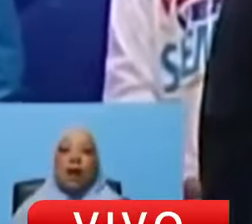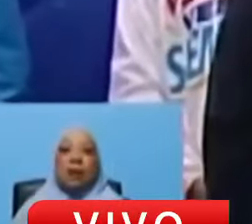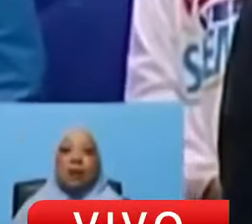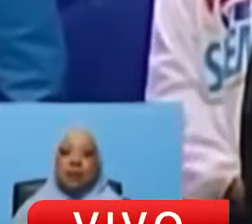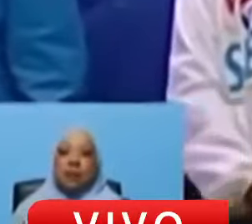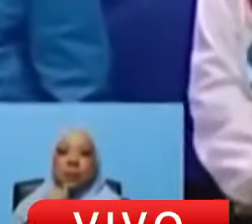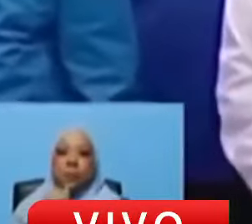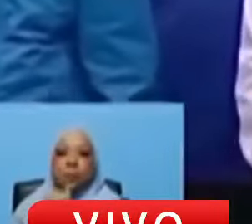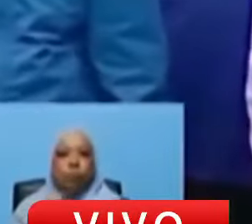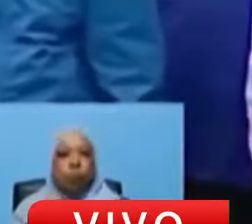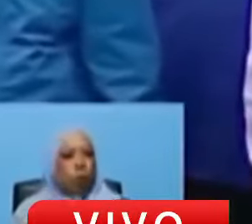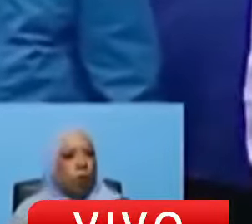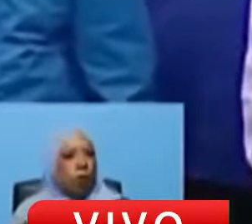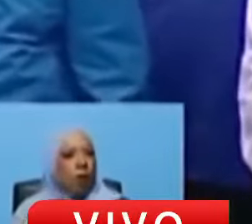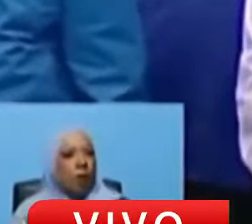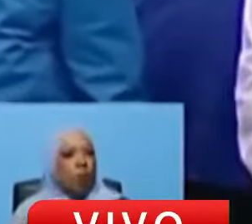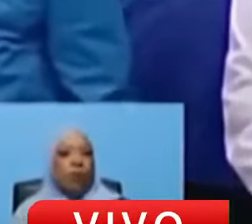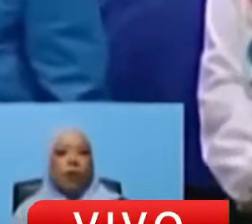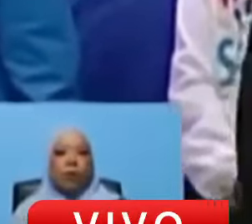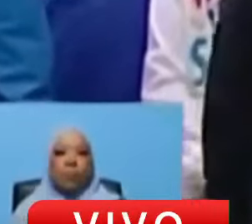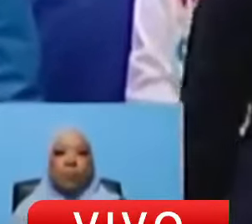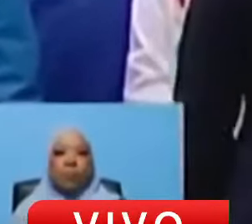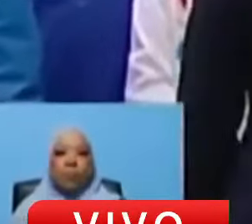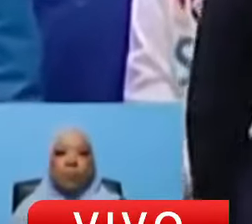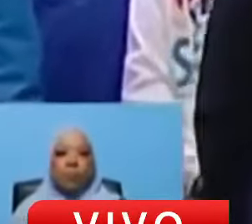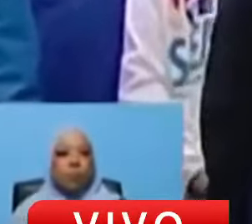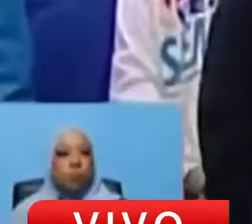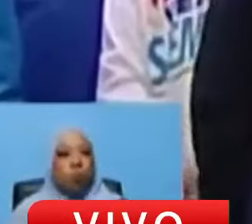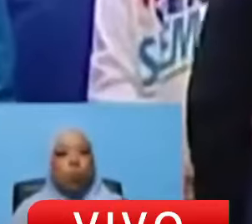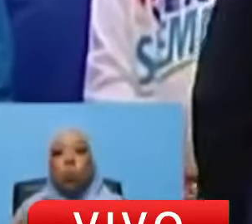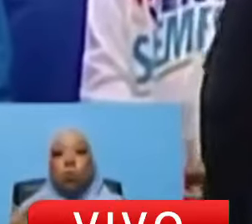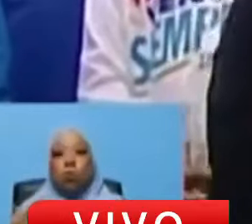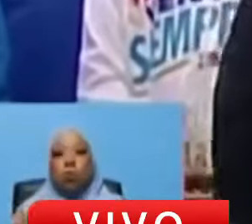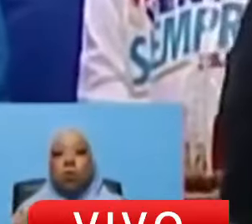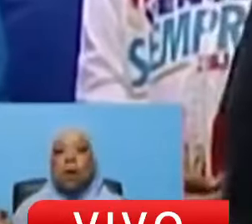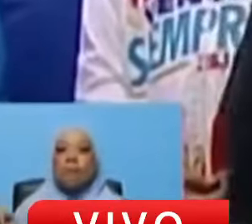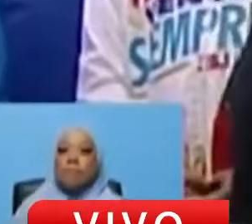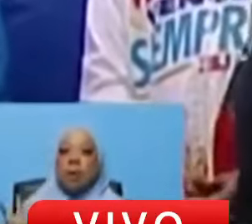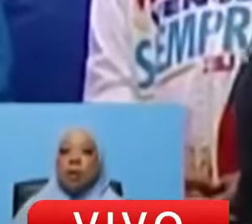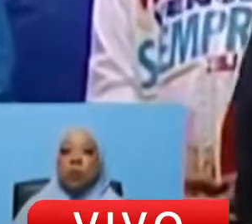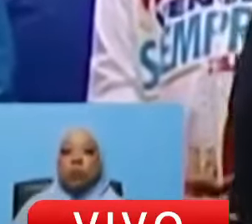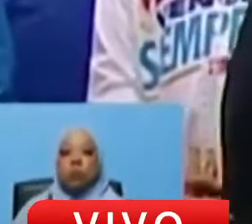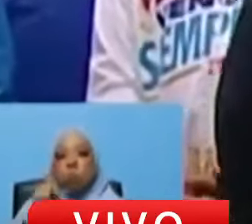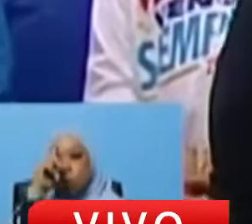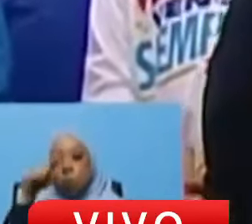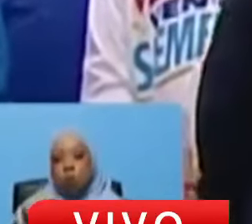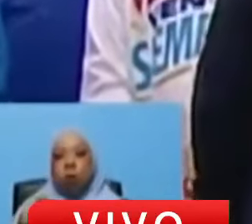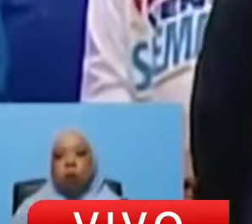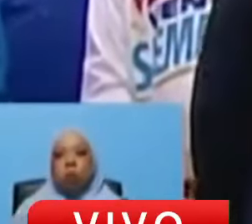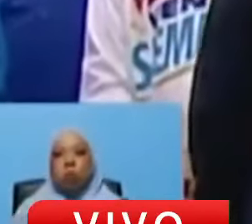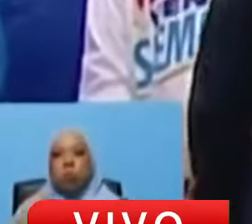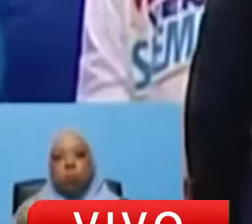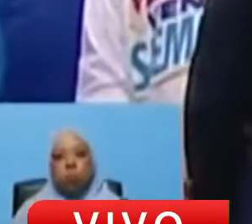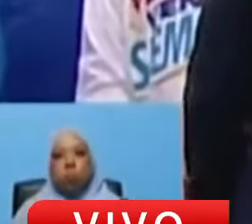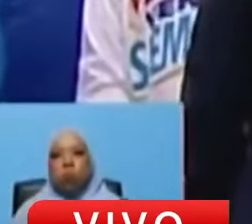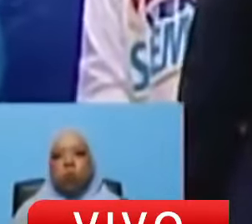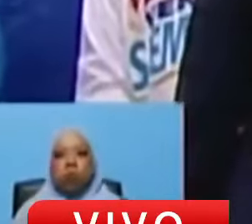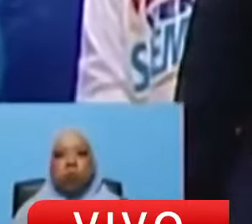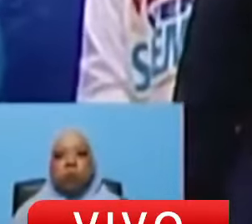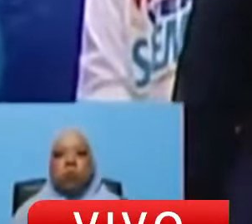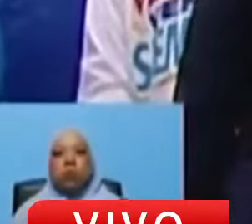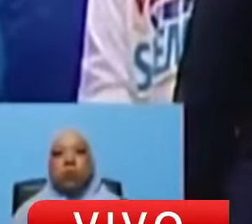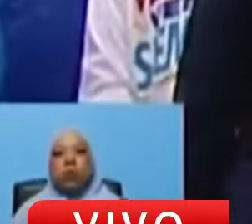vitória só para registrar a CNN pediu um posicionamento da arquidiocese de Caracas a esse respeito porque afinal de contas o natal